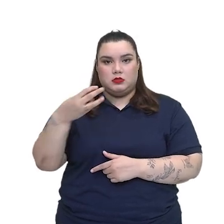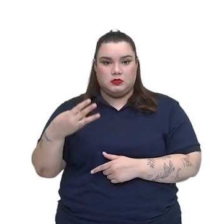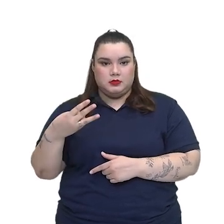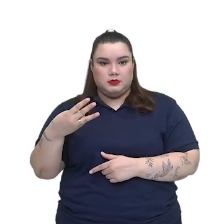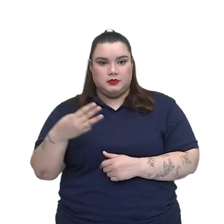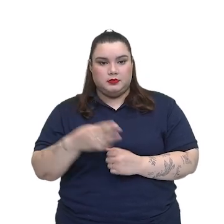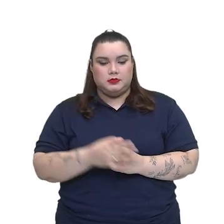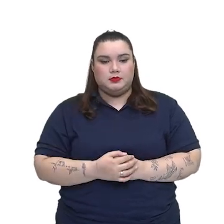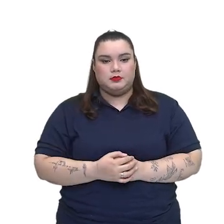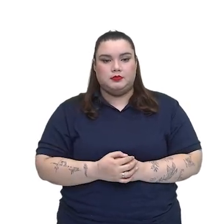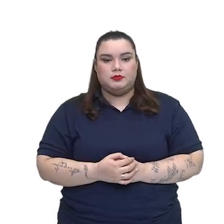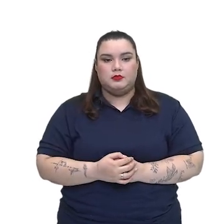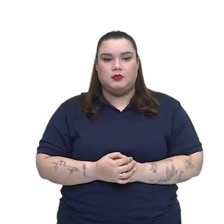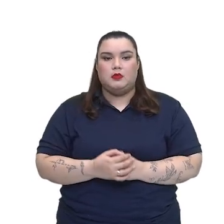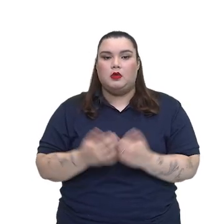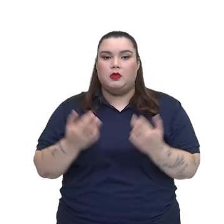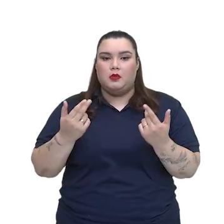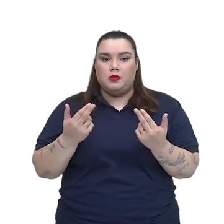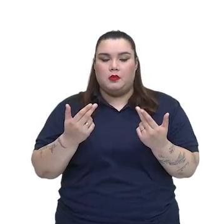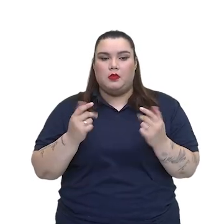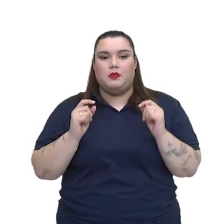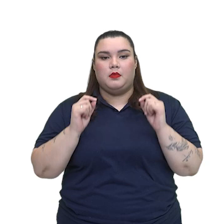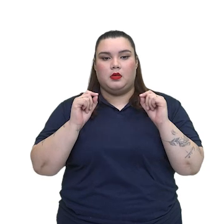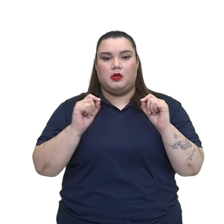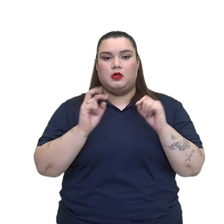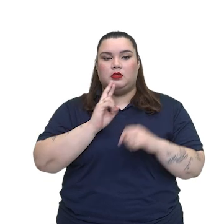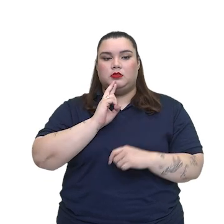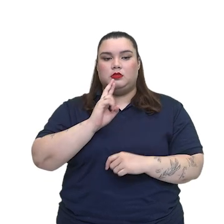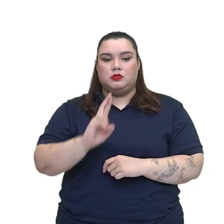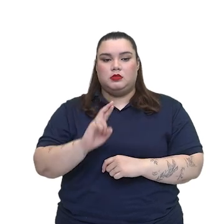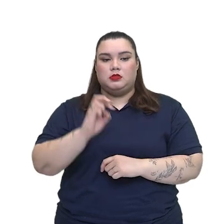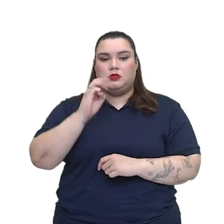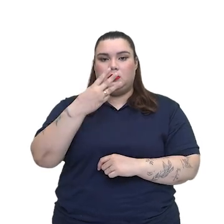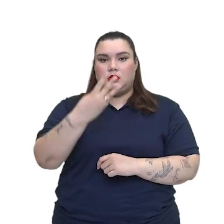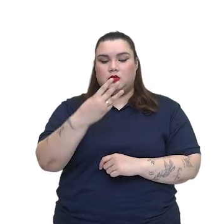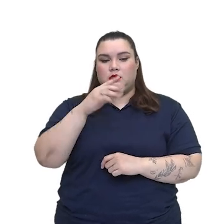13. E é o mesmo resultado do quê? De